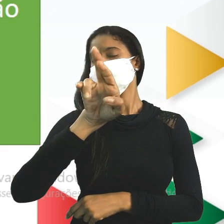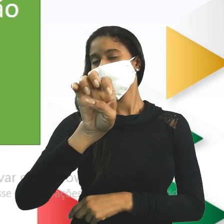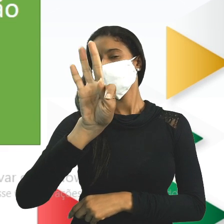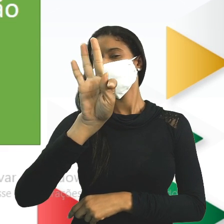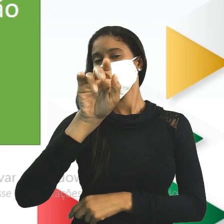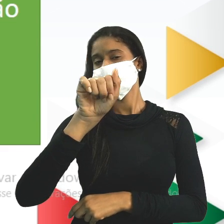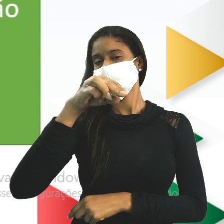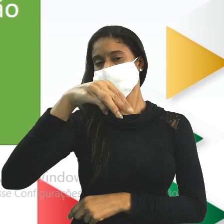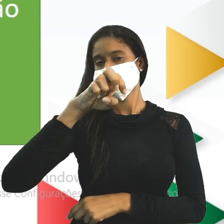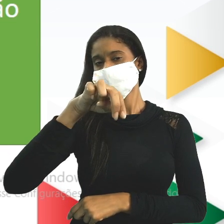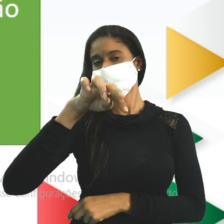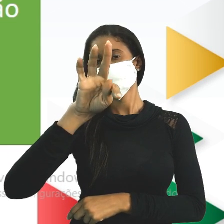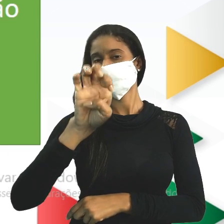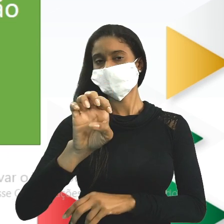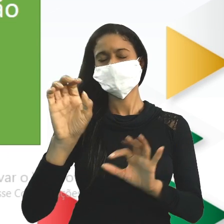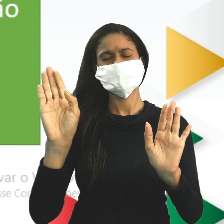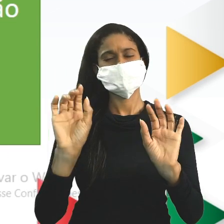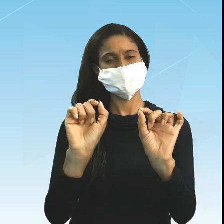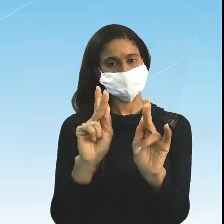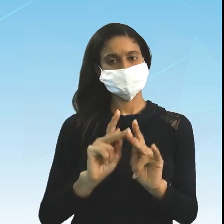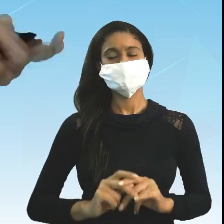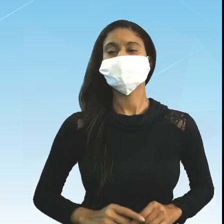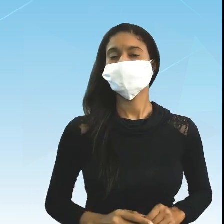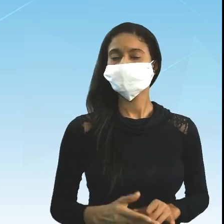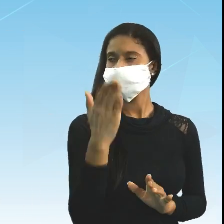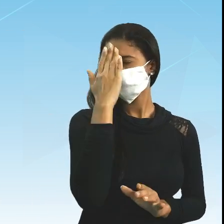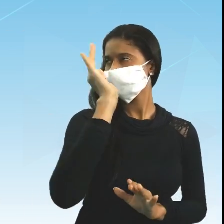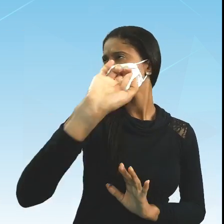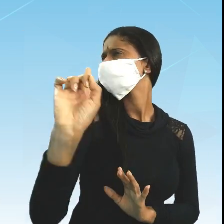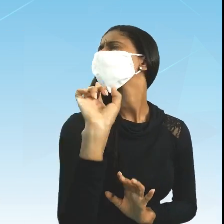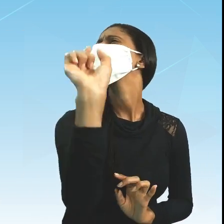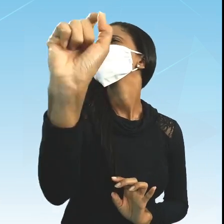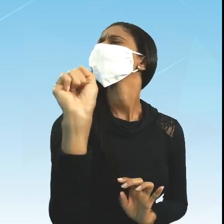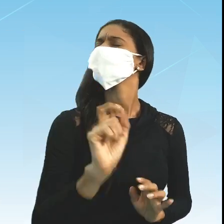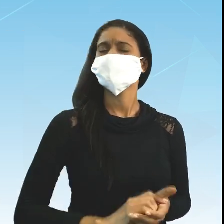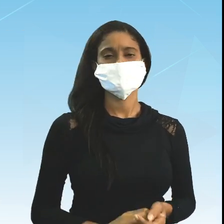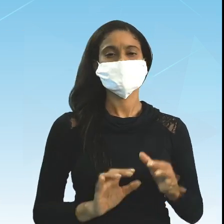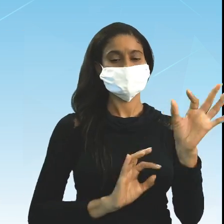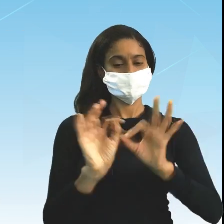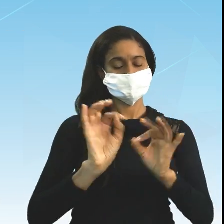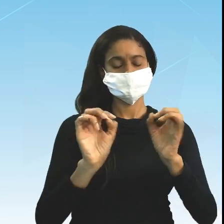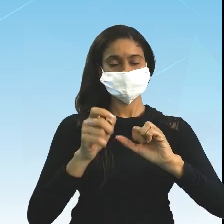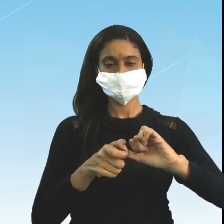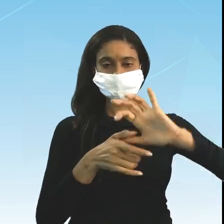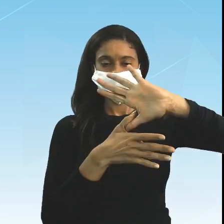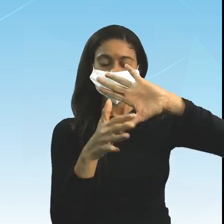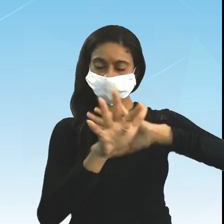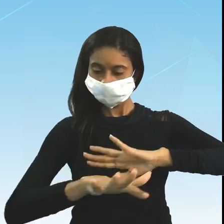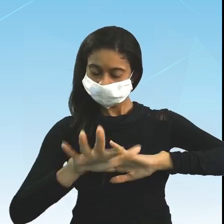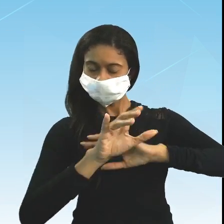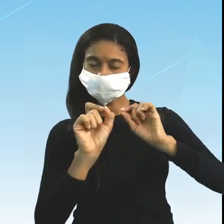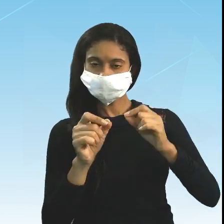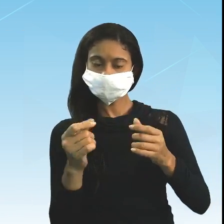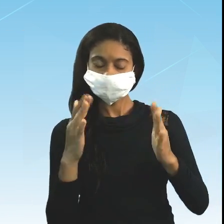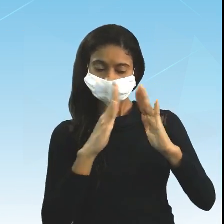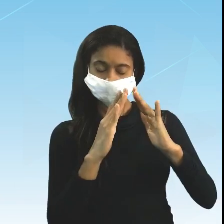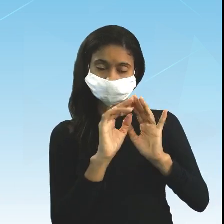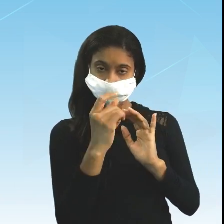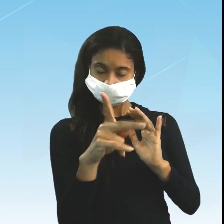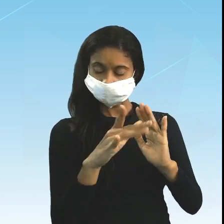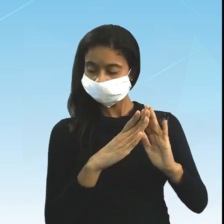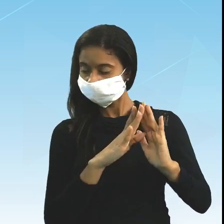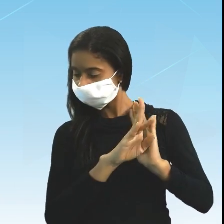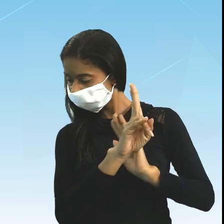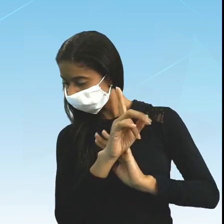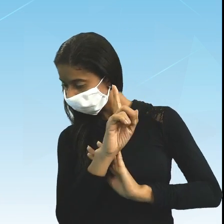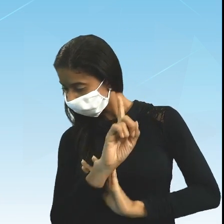amores? Prof, eu não entendi muito bem. É assim, uma elaboração de um mapa. Você está aqui na sua casinha, da sua casa, você vai para a